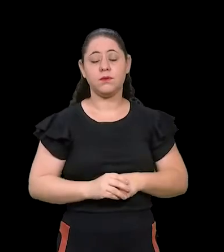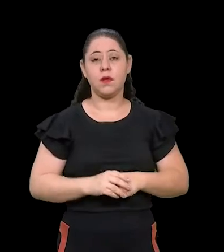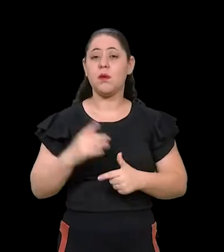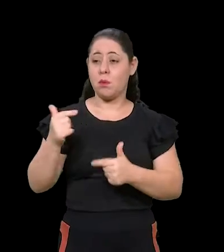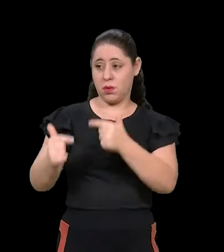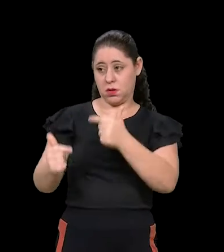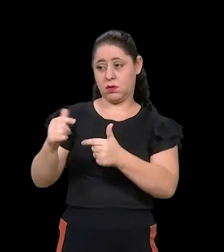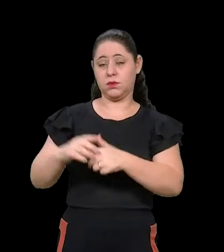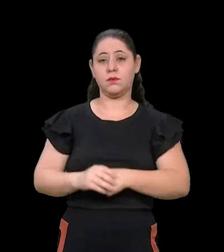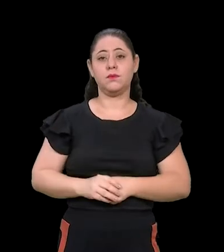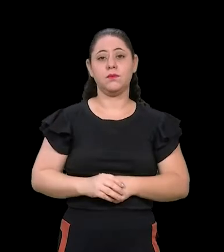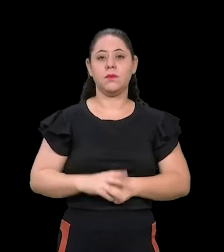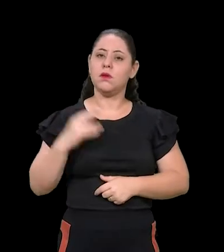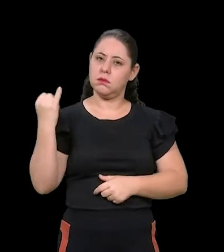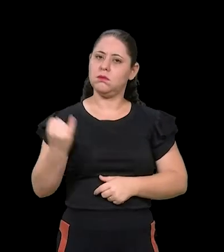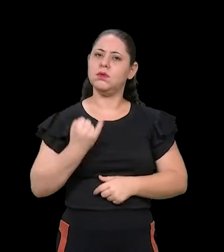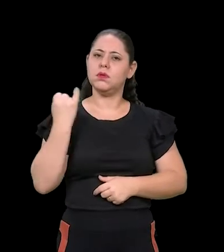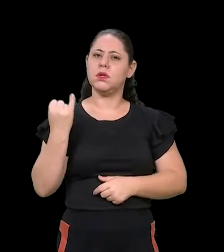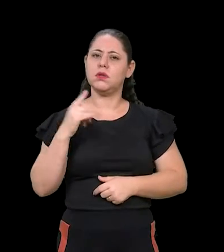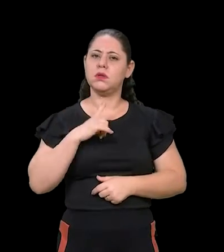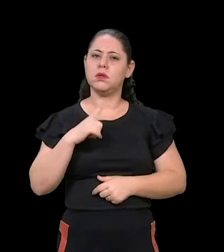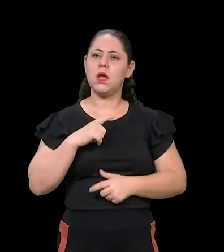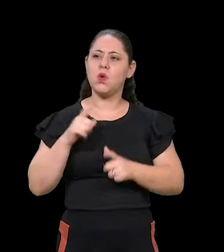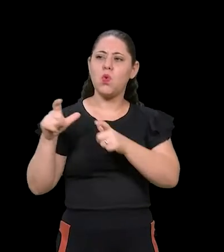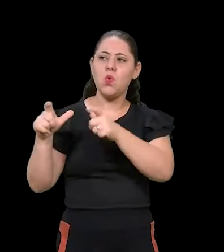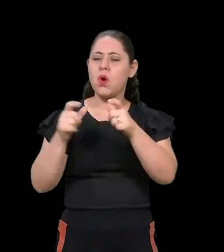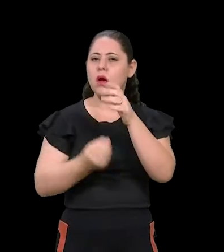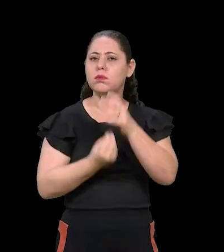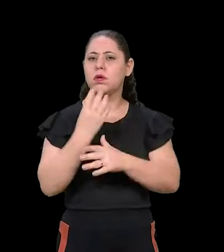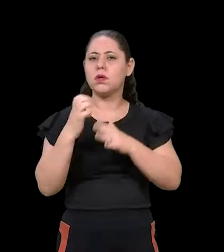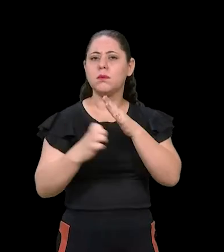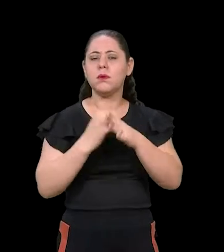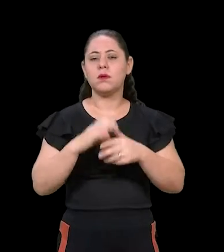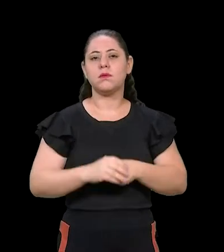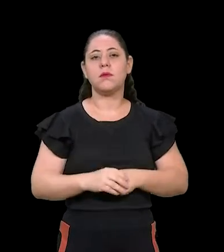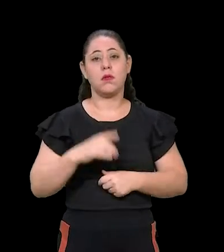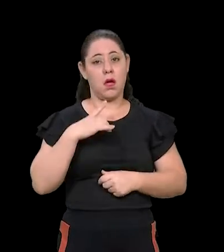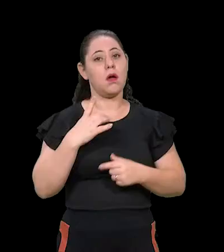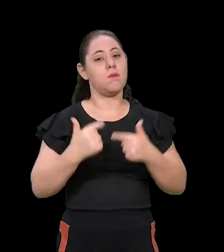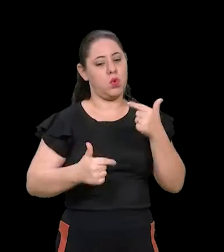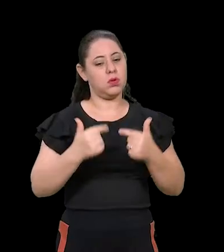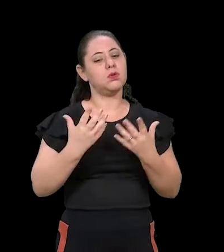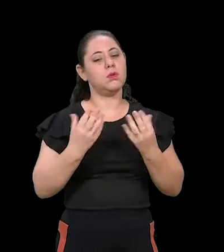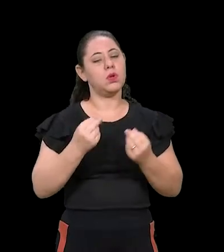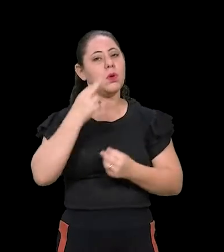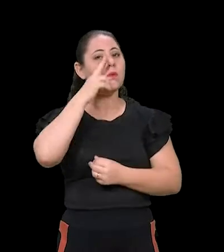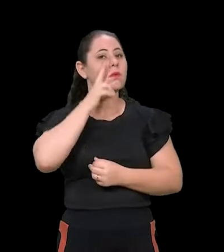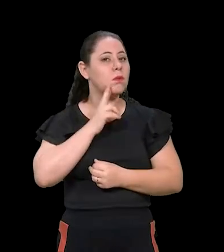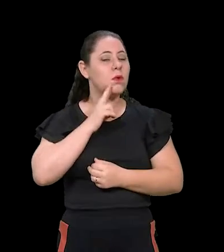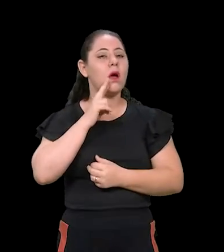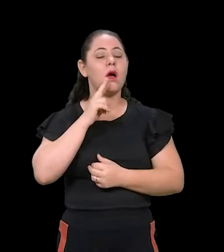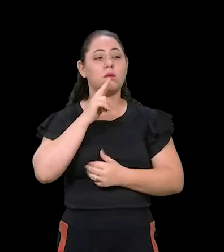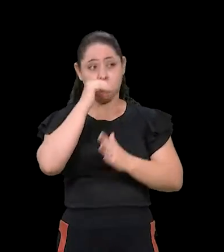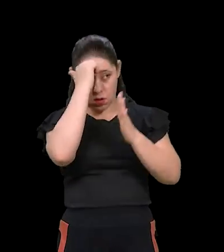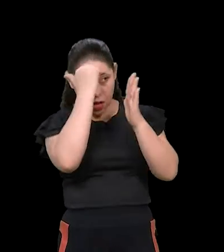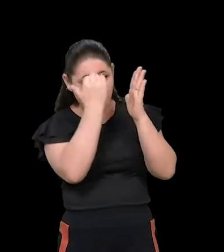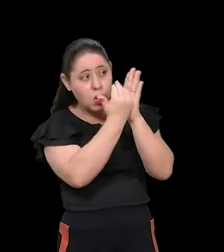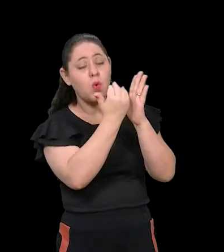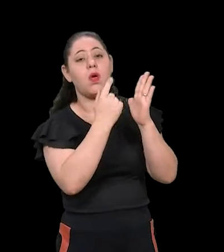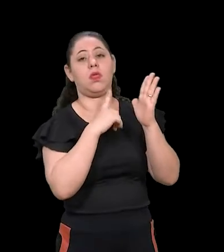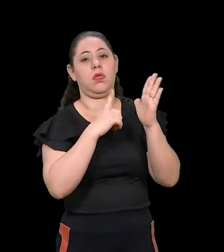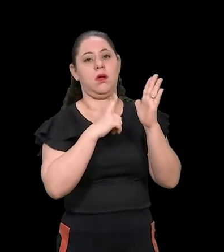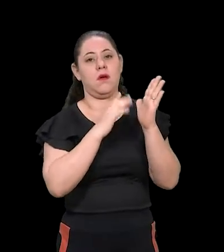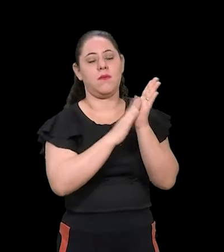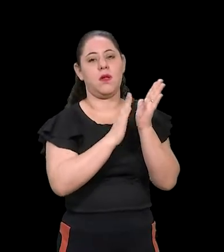os políticos, né? A importância. Então, a gente tem muitos hoje, com certeza, muitos políticos que reconhecem. E o Eduardo, né, o governador,